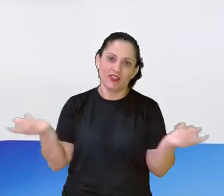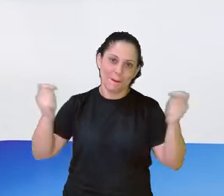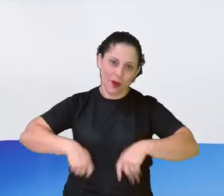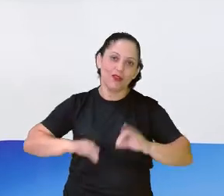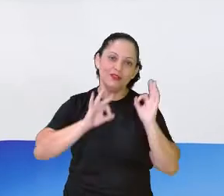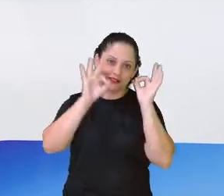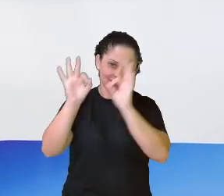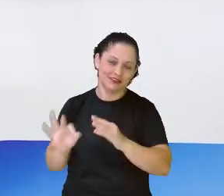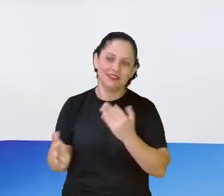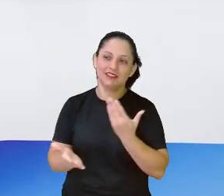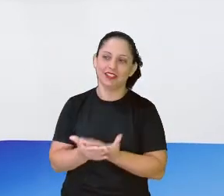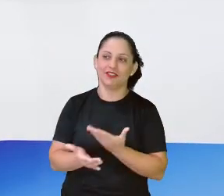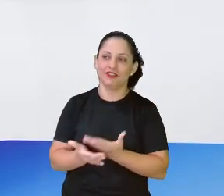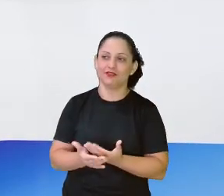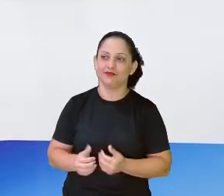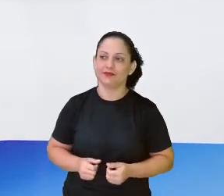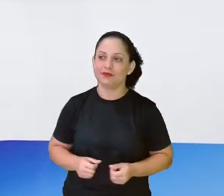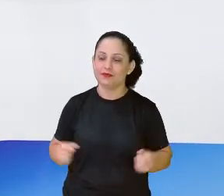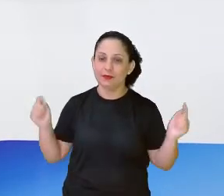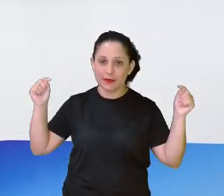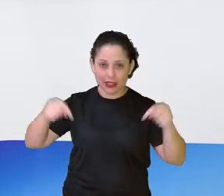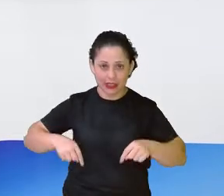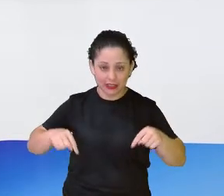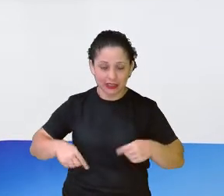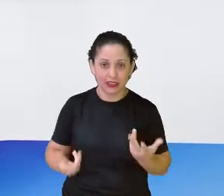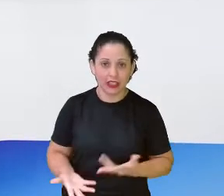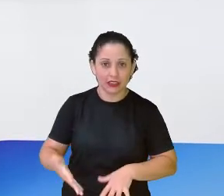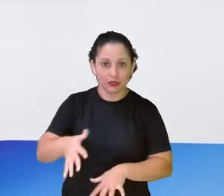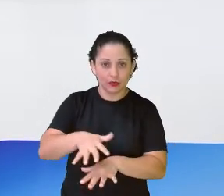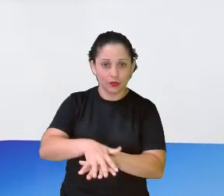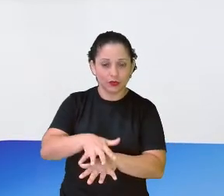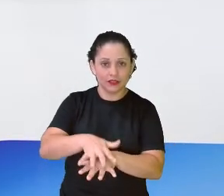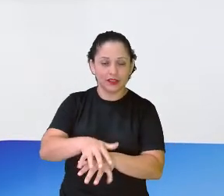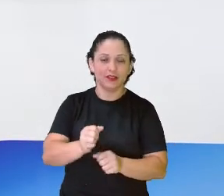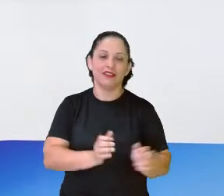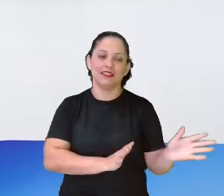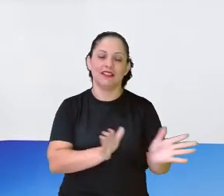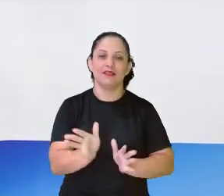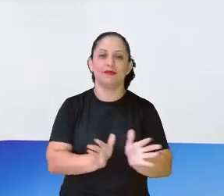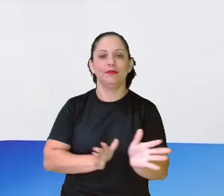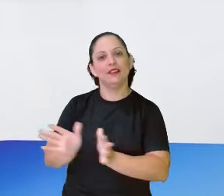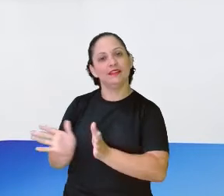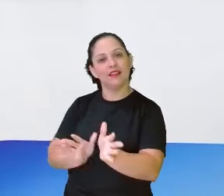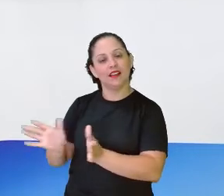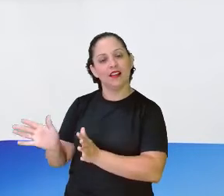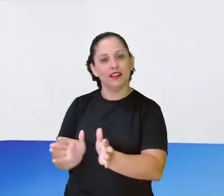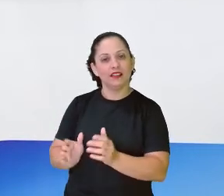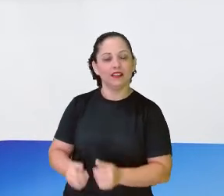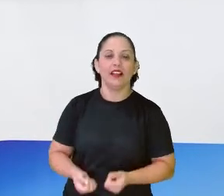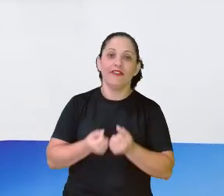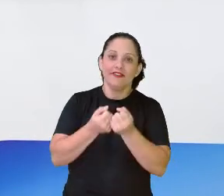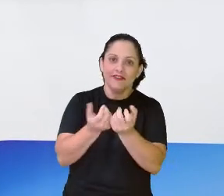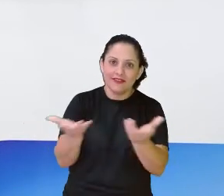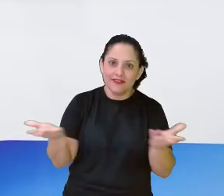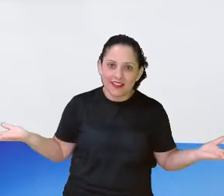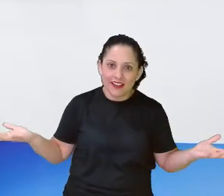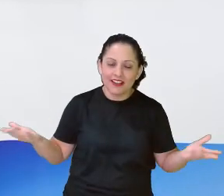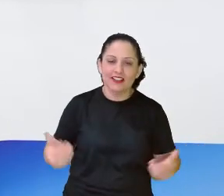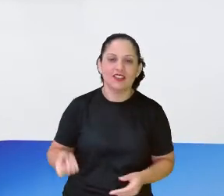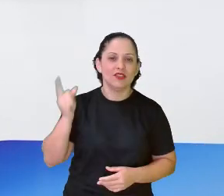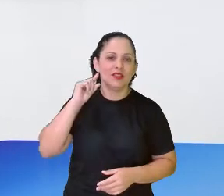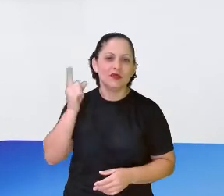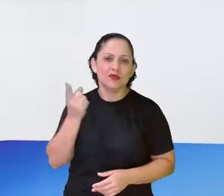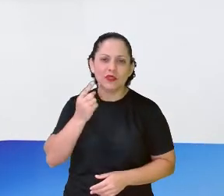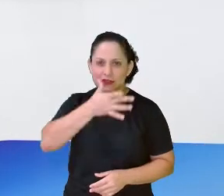as aulas. Para me ajudar na inclusão, na acessibilidade, para garantir que mais pessoas acompanhem as aulas